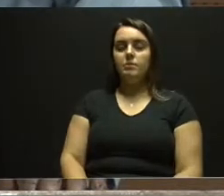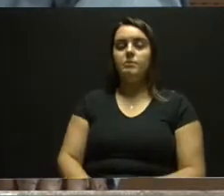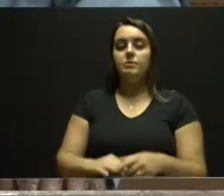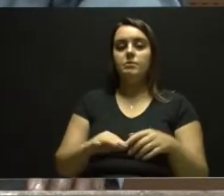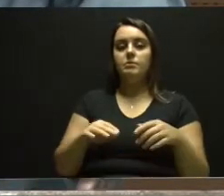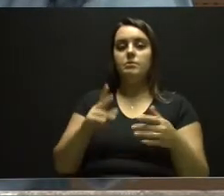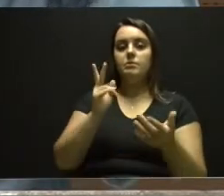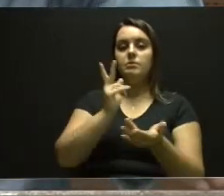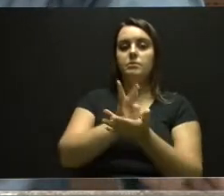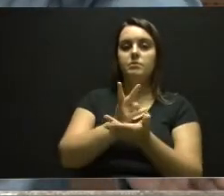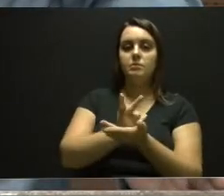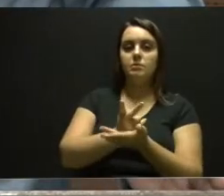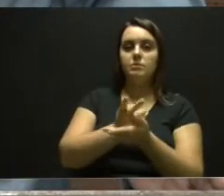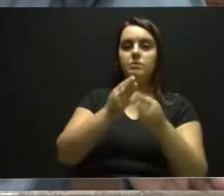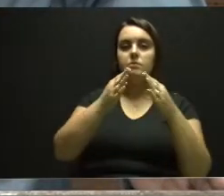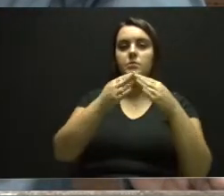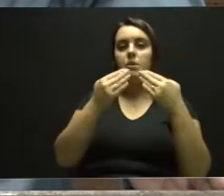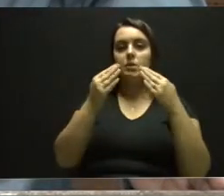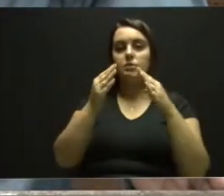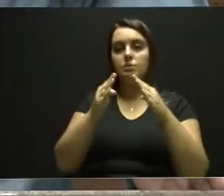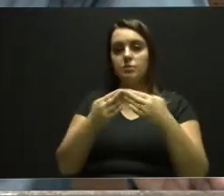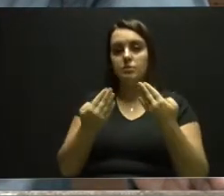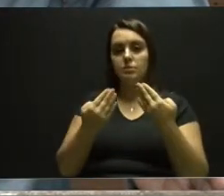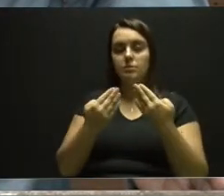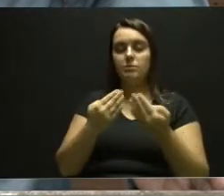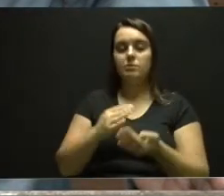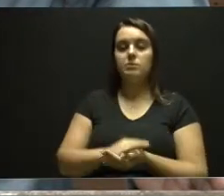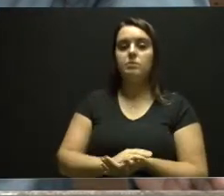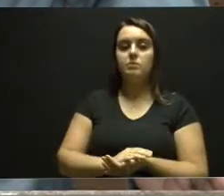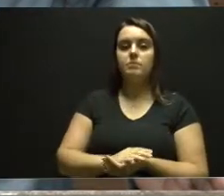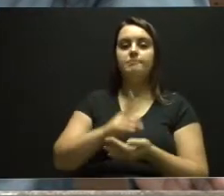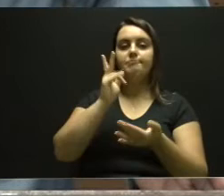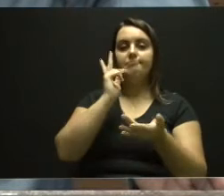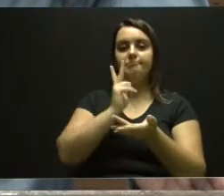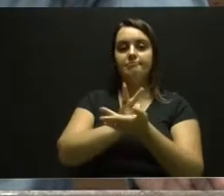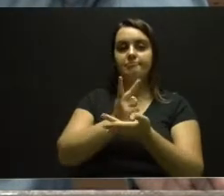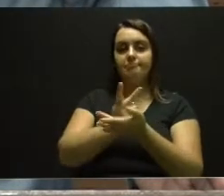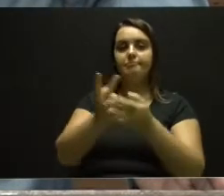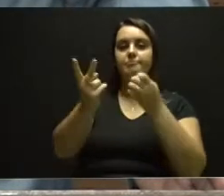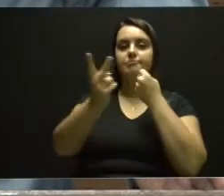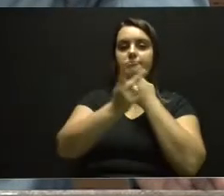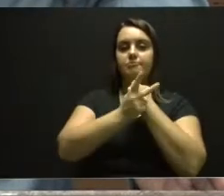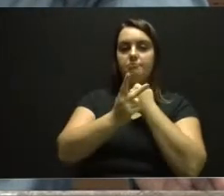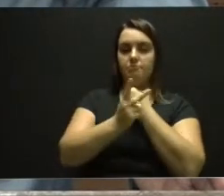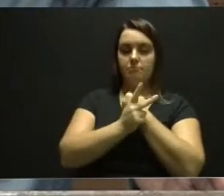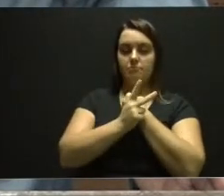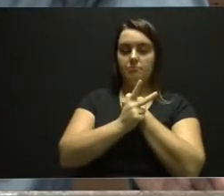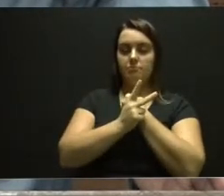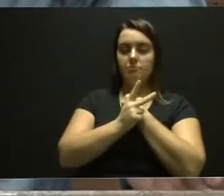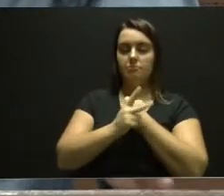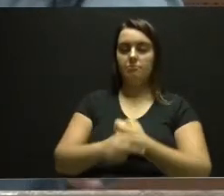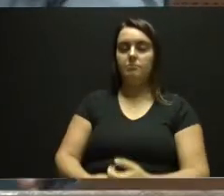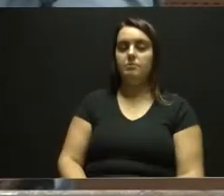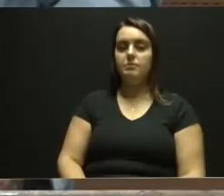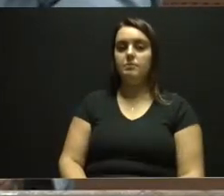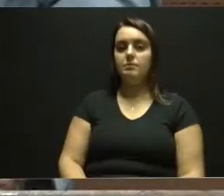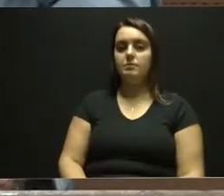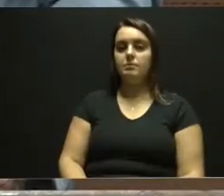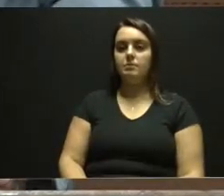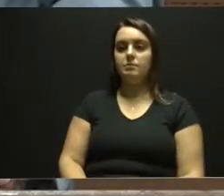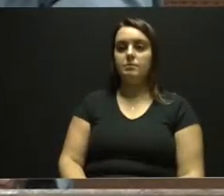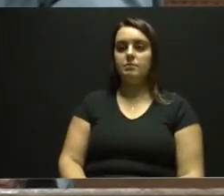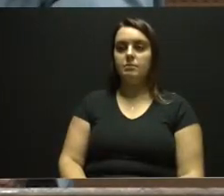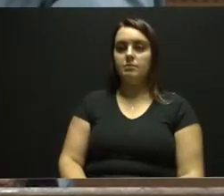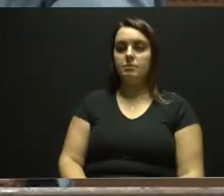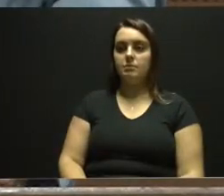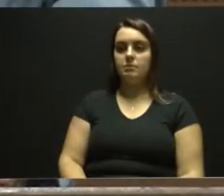os vossos gabinetes ele sempre nos atenderam do período